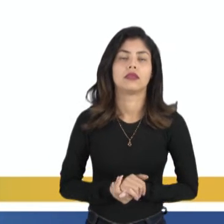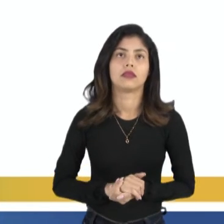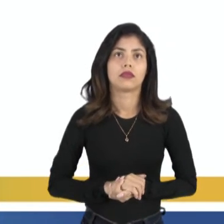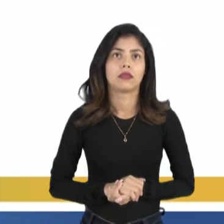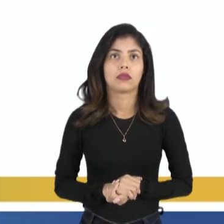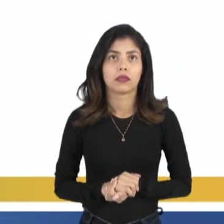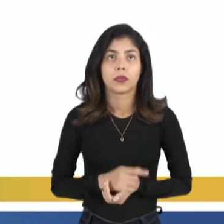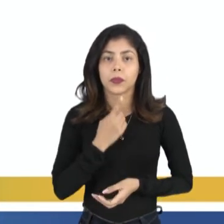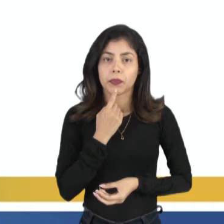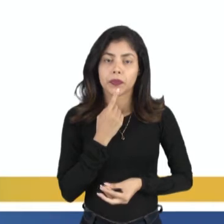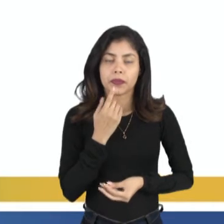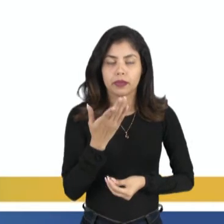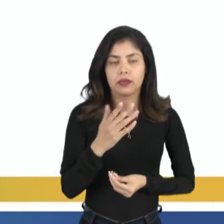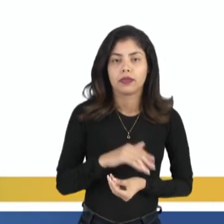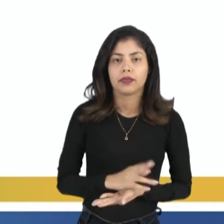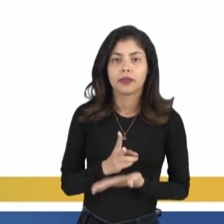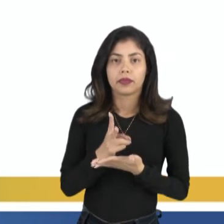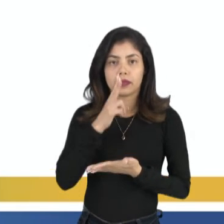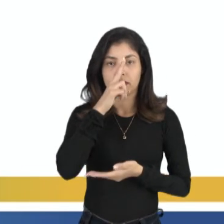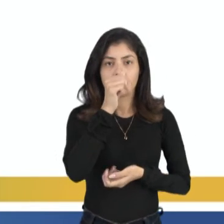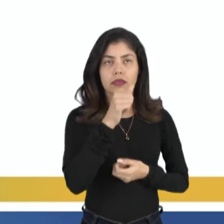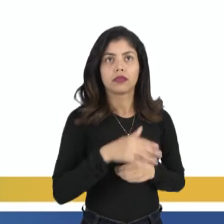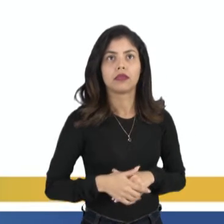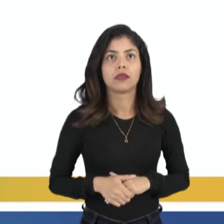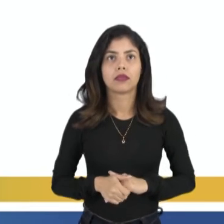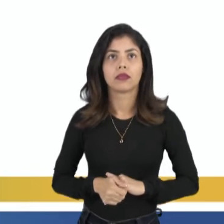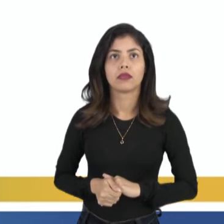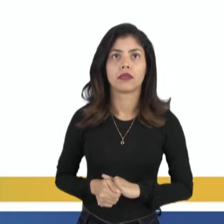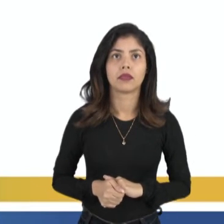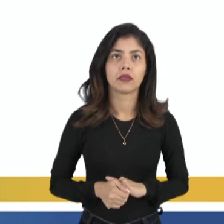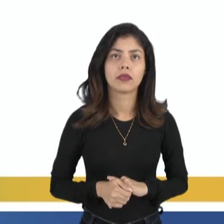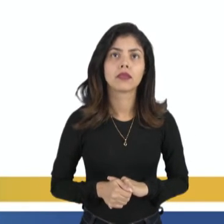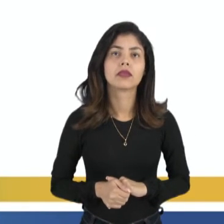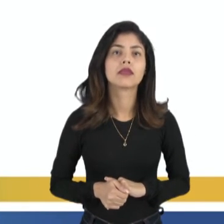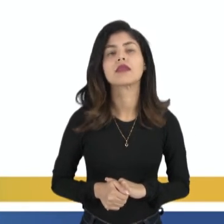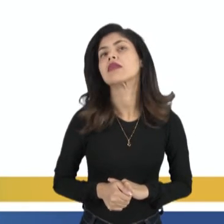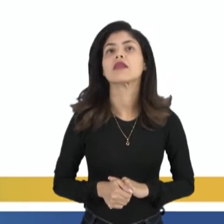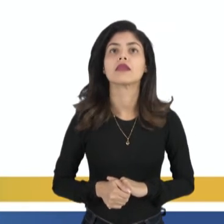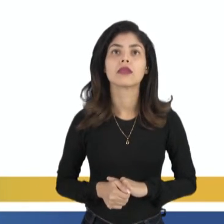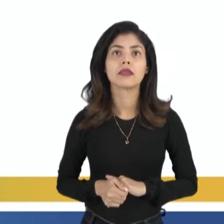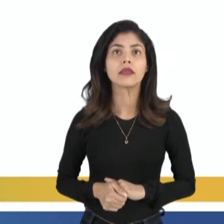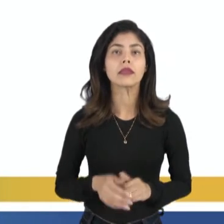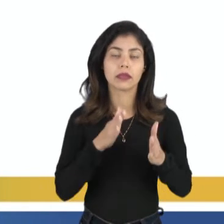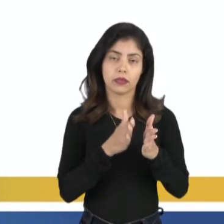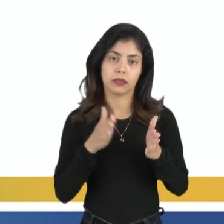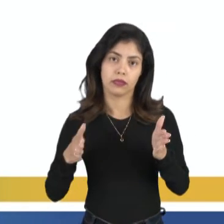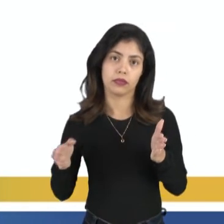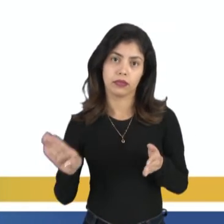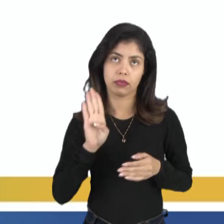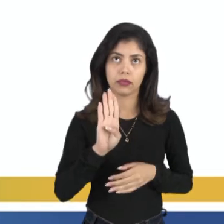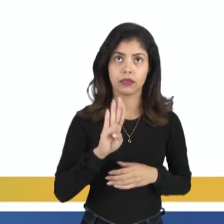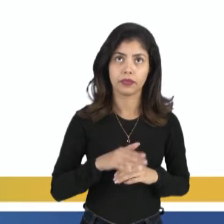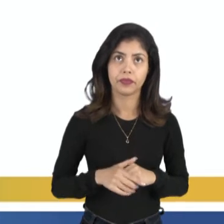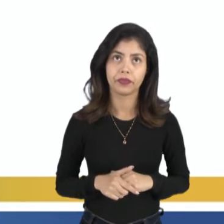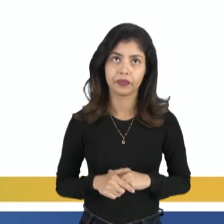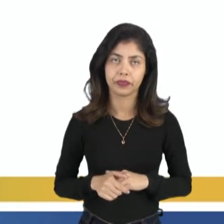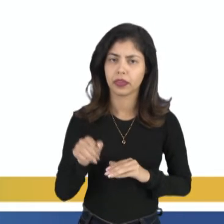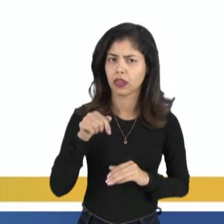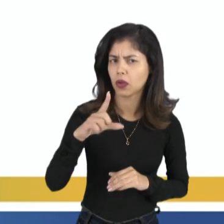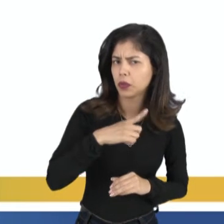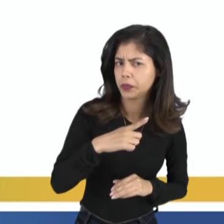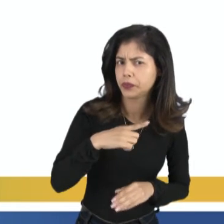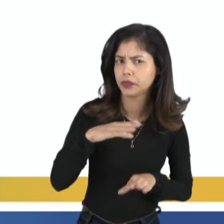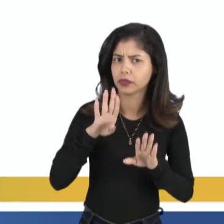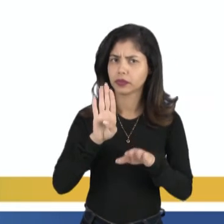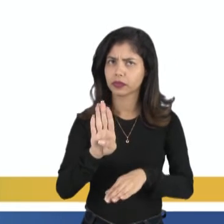equivalentes, por isso que está em vermelho aí. É a mesma força. E aí vamos analisar aqui separadamente no bloco B. O que tem